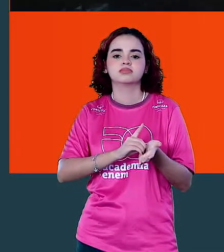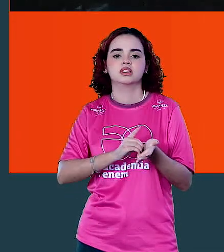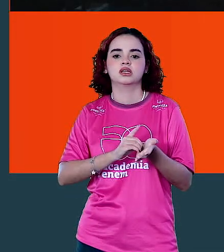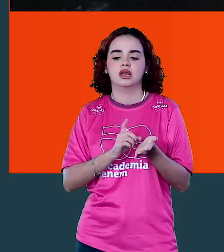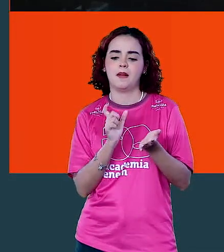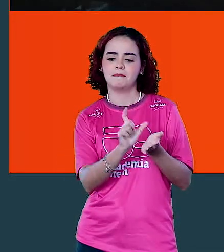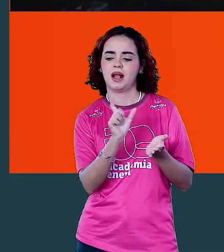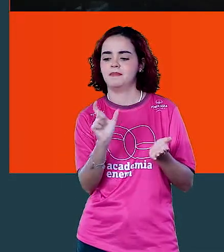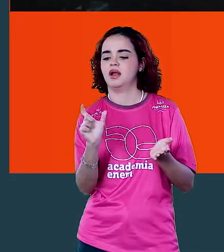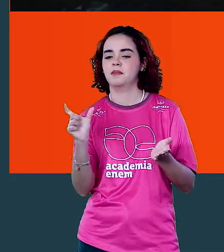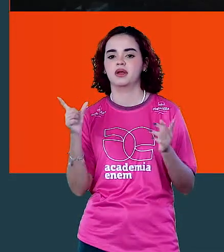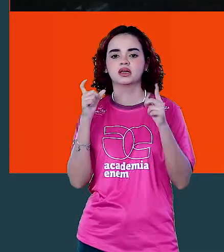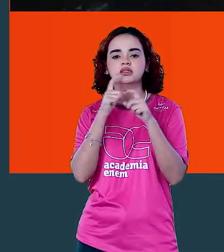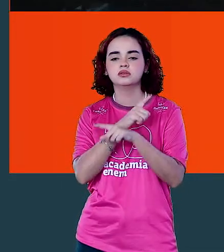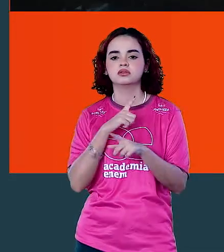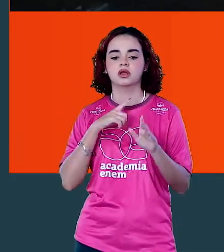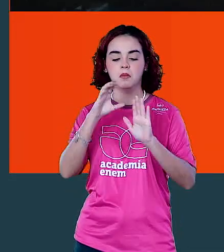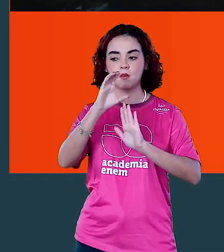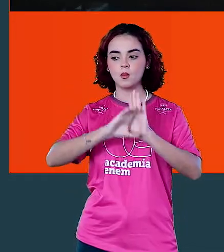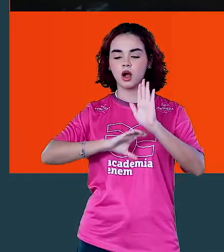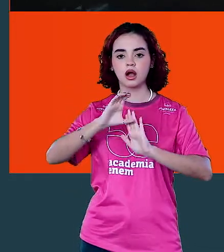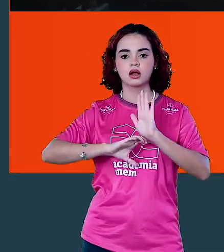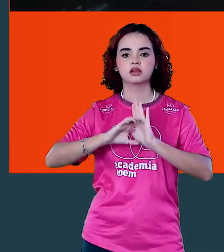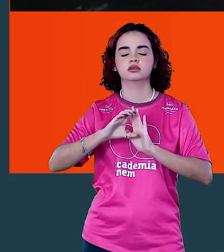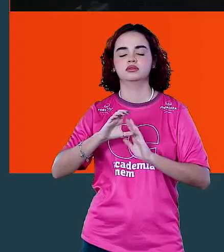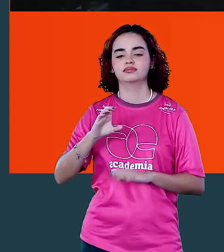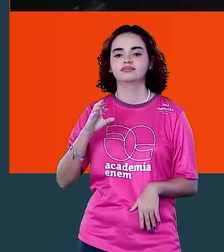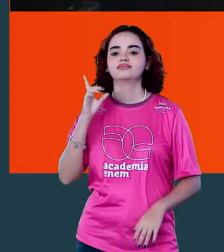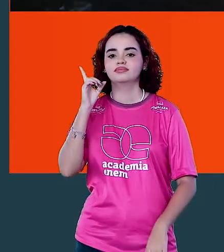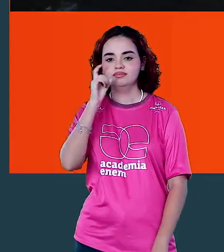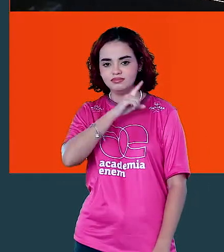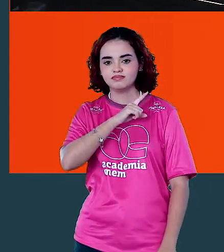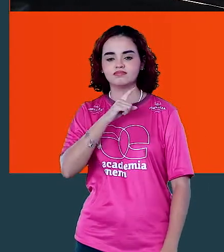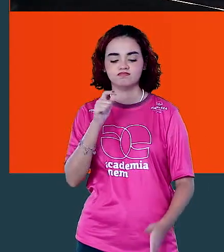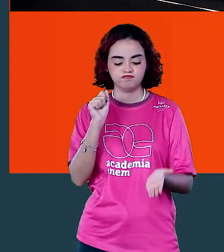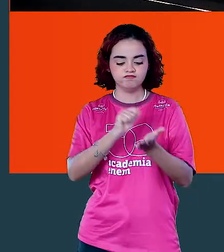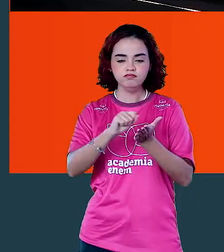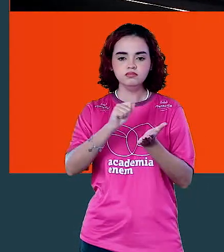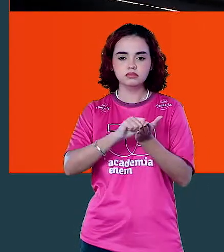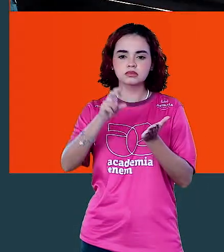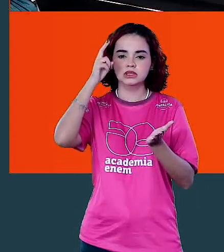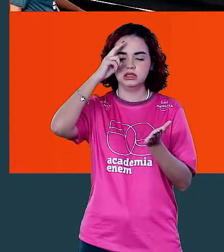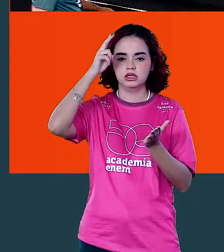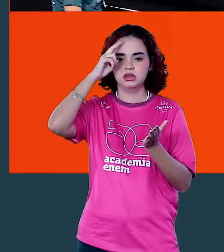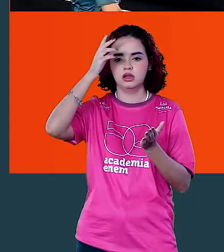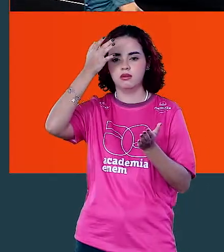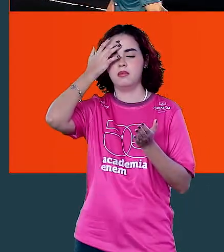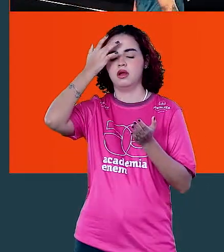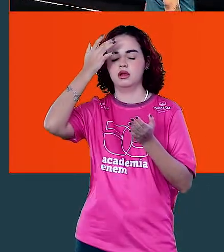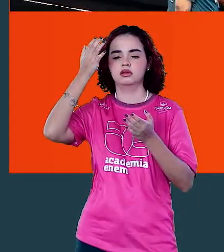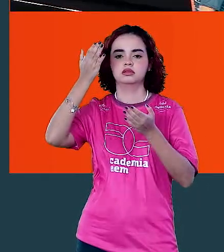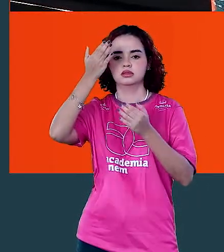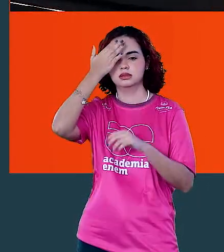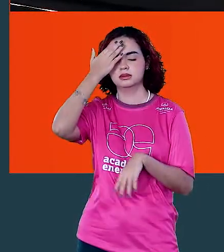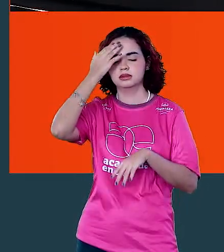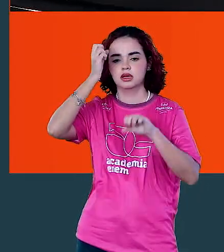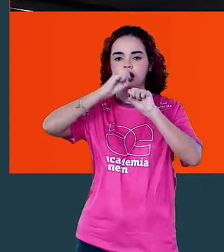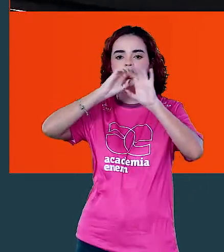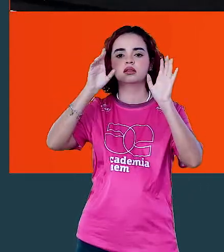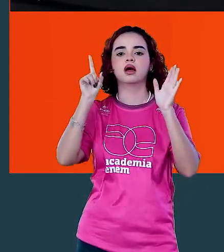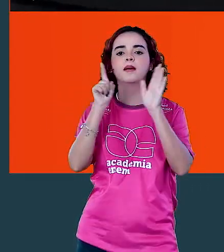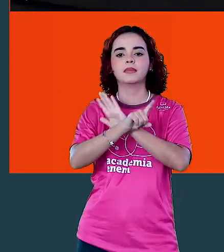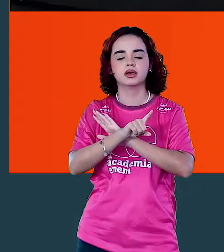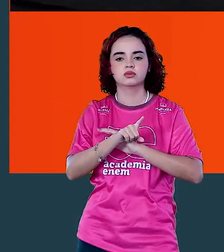E quanto mais conceito a gente conseguir anotar, melhor para a gente. Porque a gente consegue compreender o fenômeno que a questão está